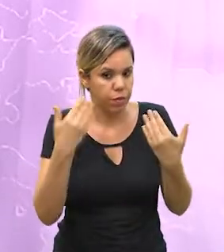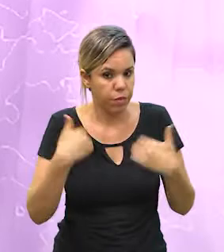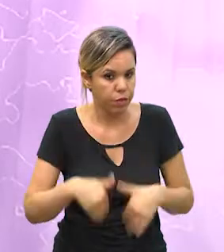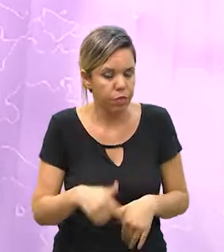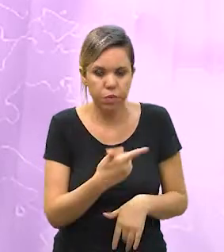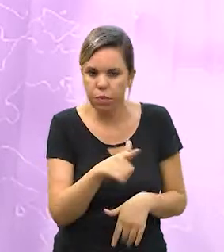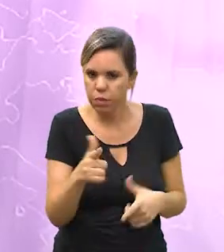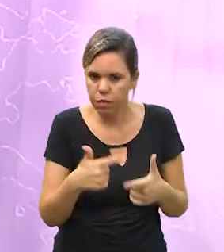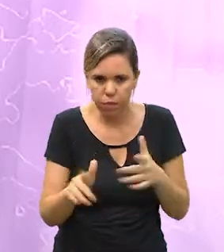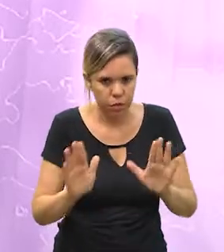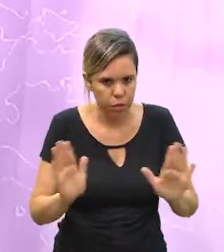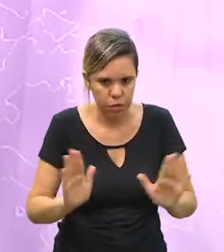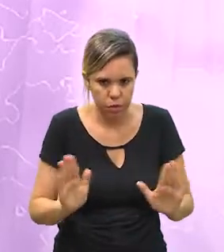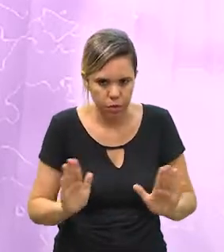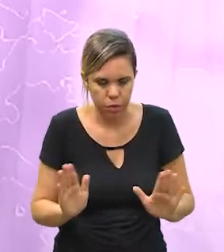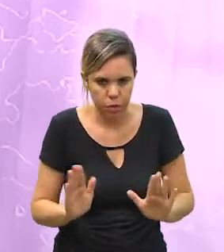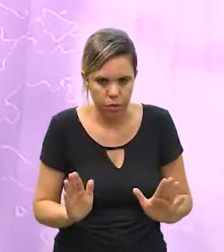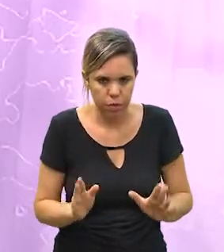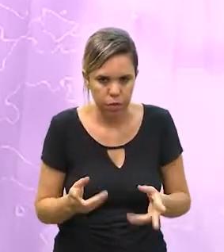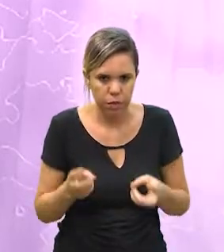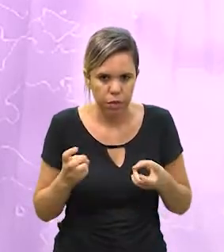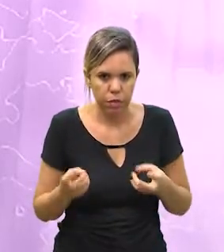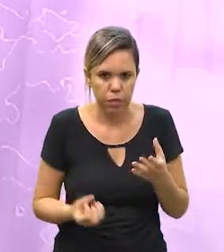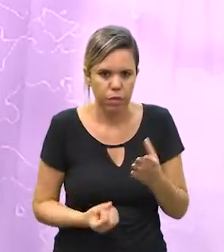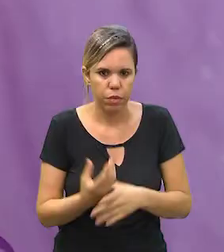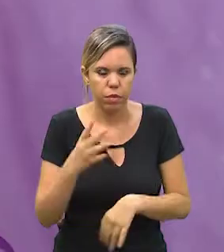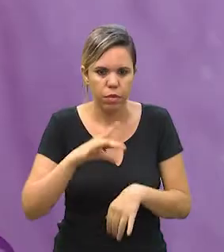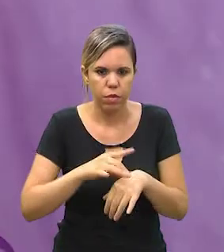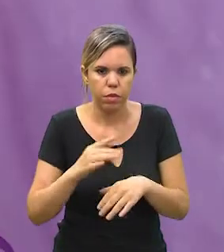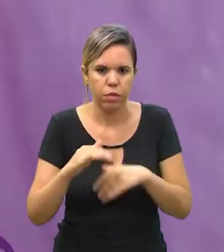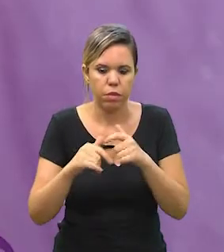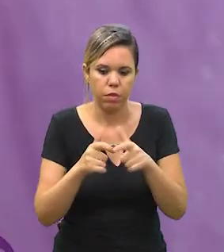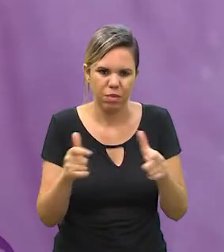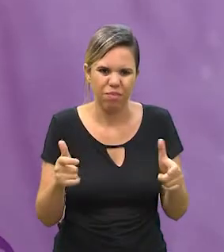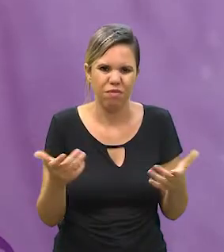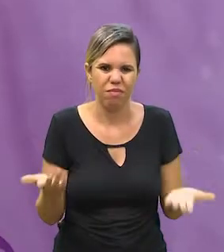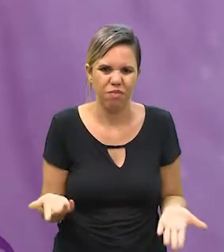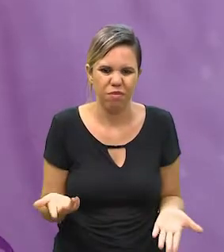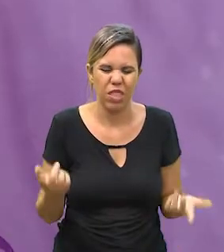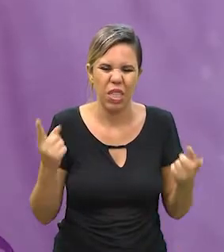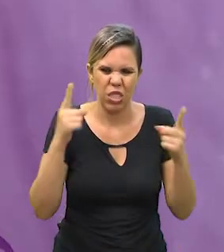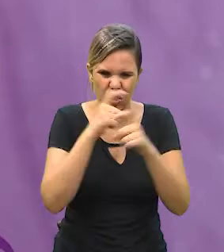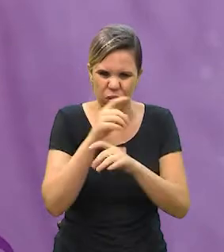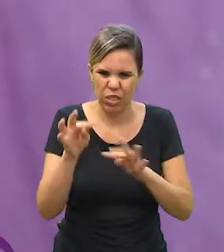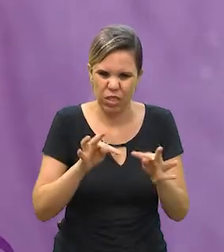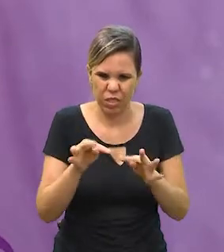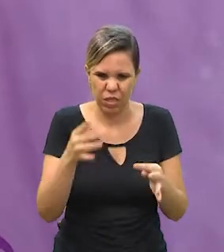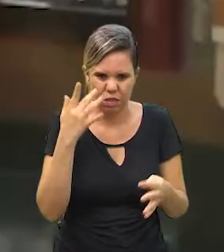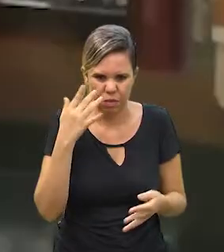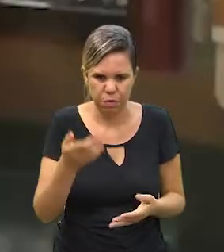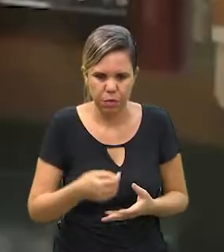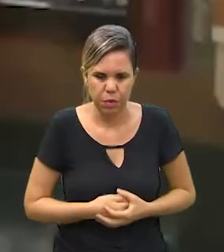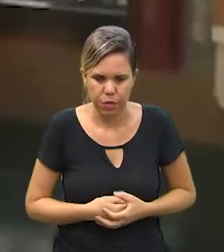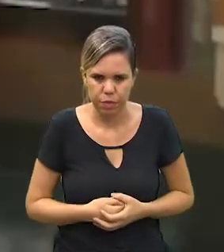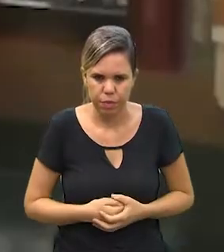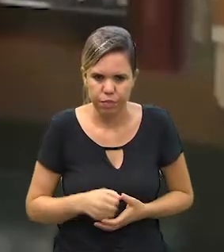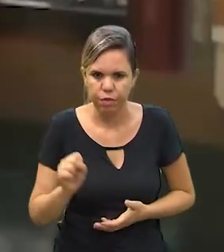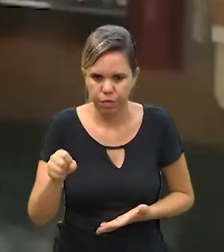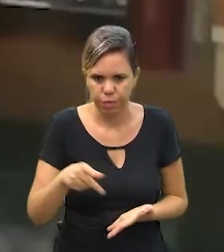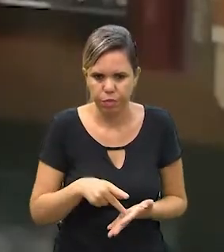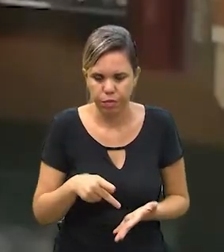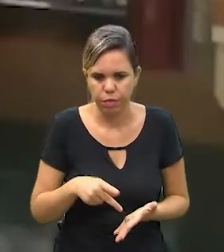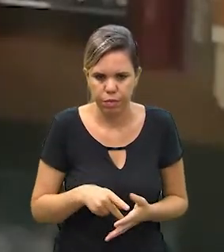gente não tem nenhum sintoma, e aí quando vai ver a doença está avançada, né, doutora? É mais difícil de tratar? Sem